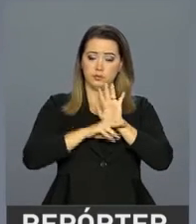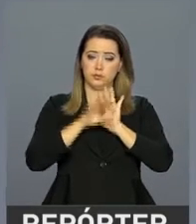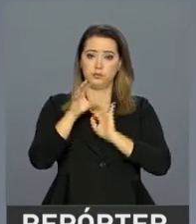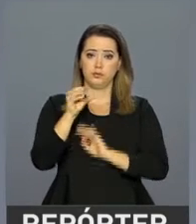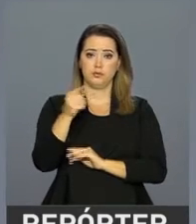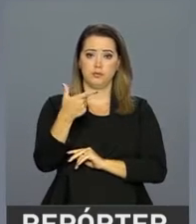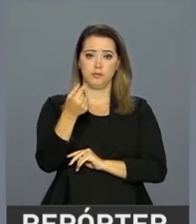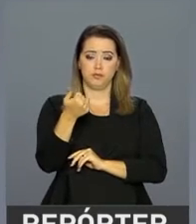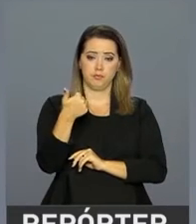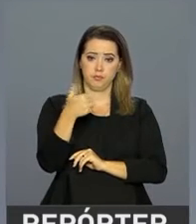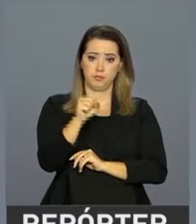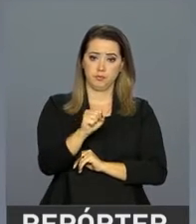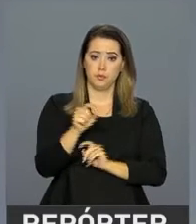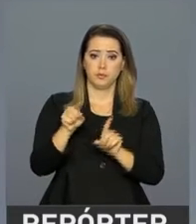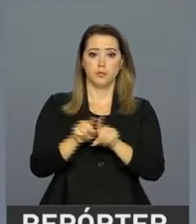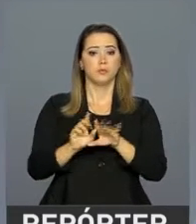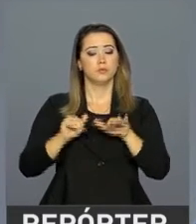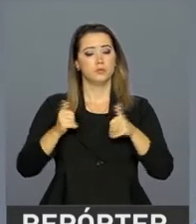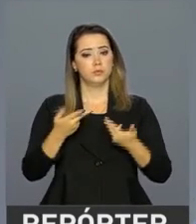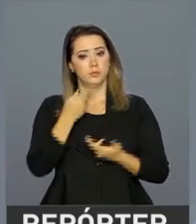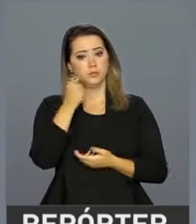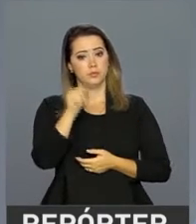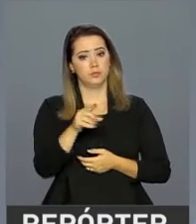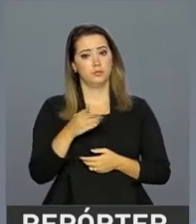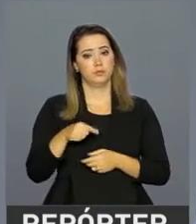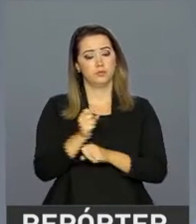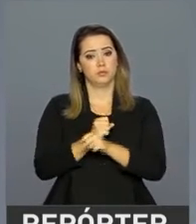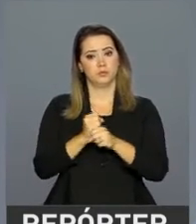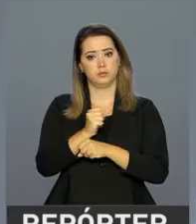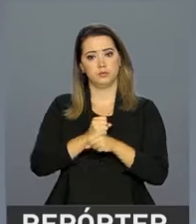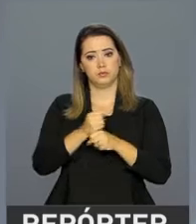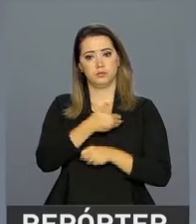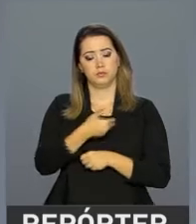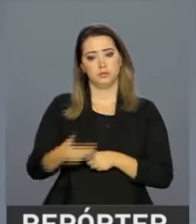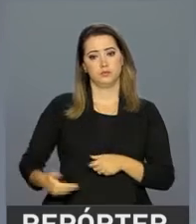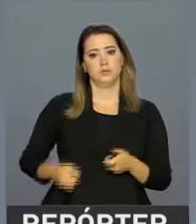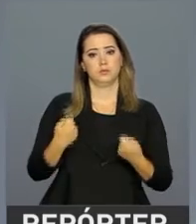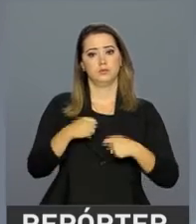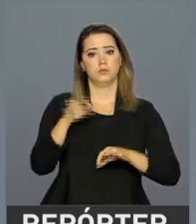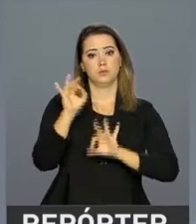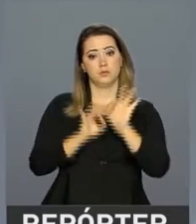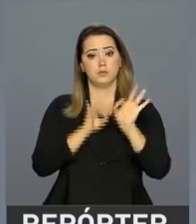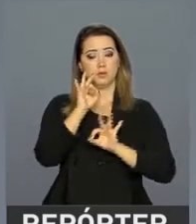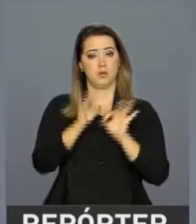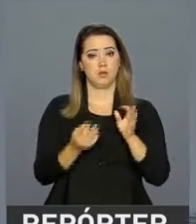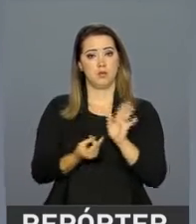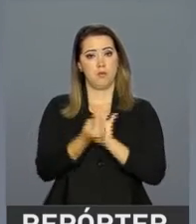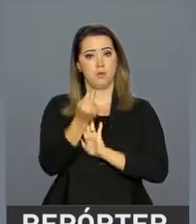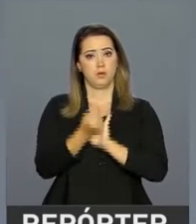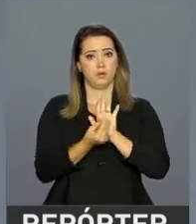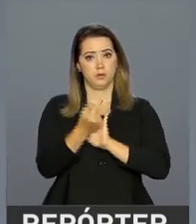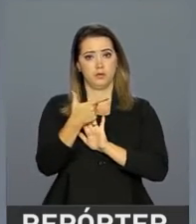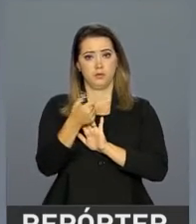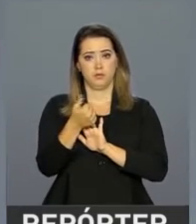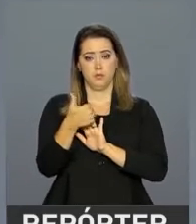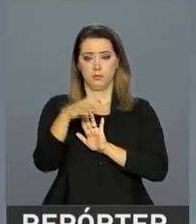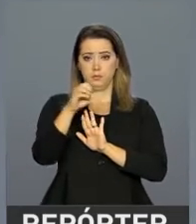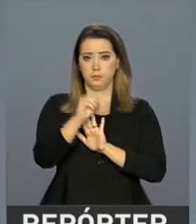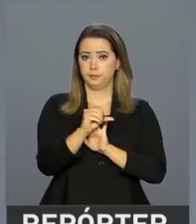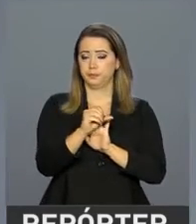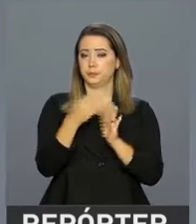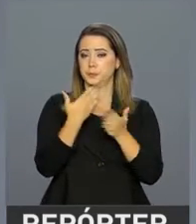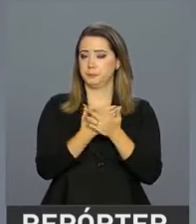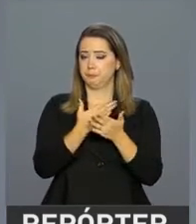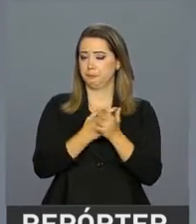2018 segundo dyogo oliveira neste ano o governo precisa elaborar o orçamento de 2019 e os